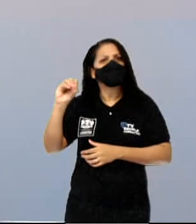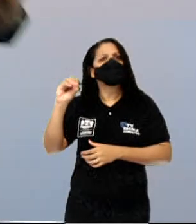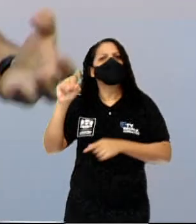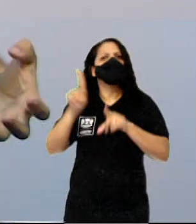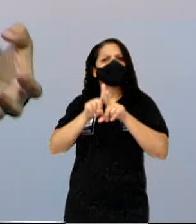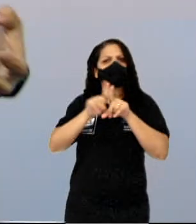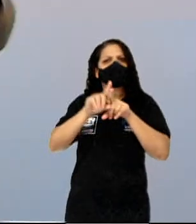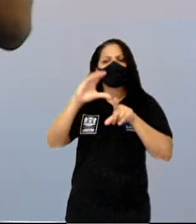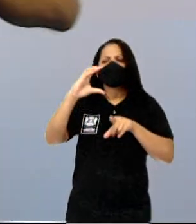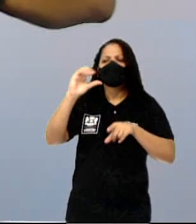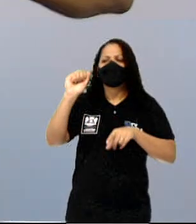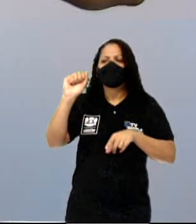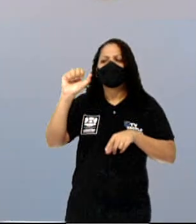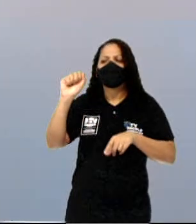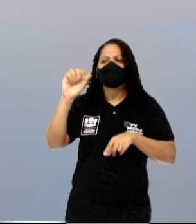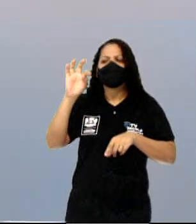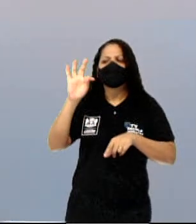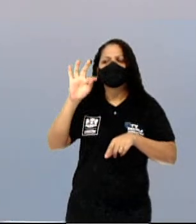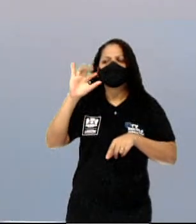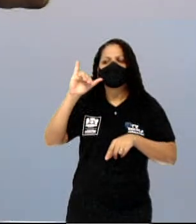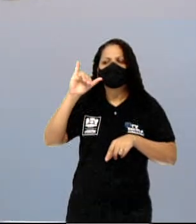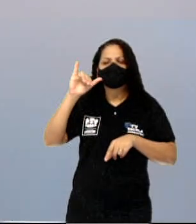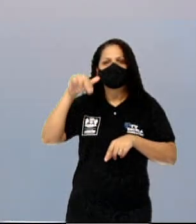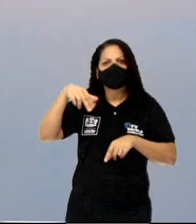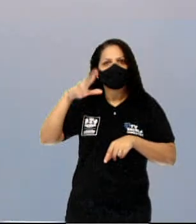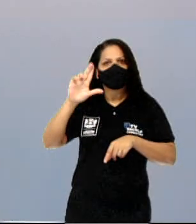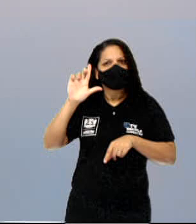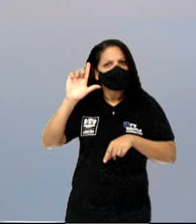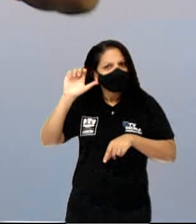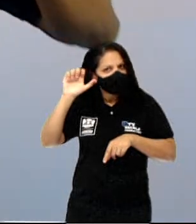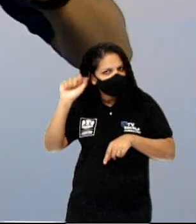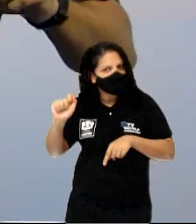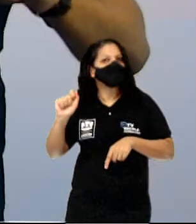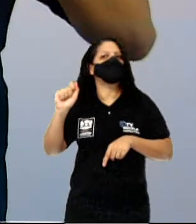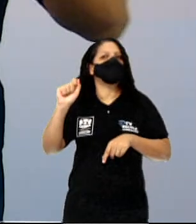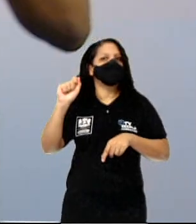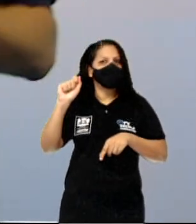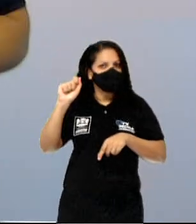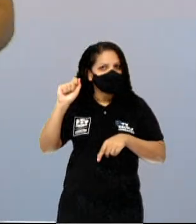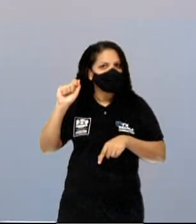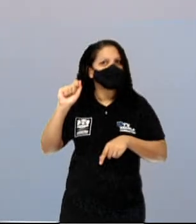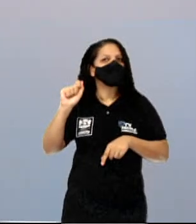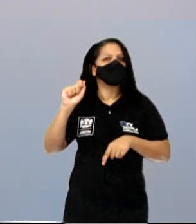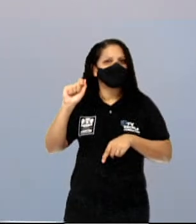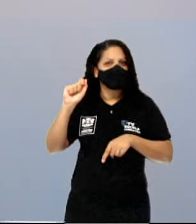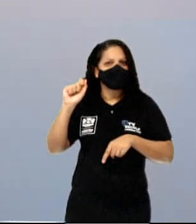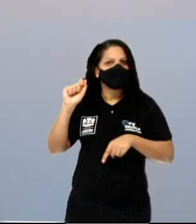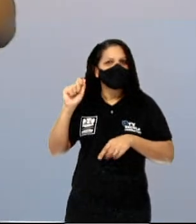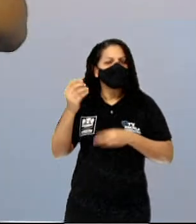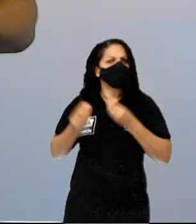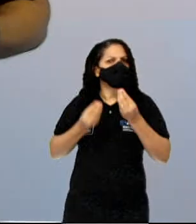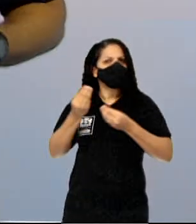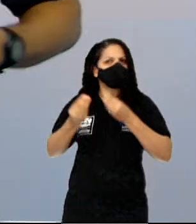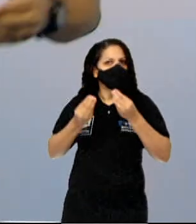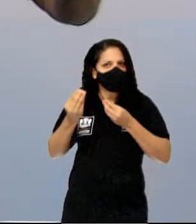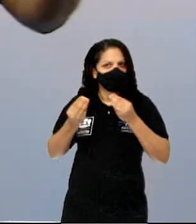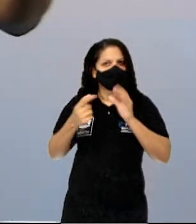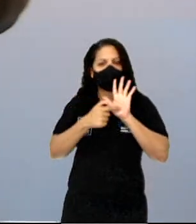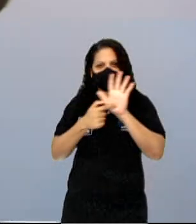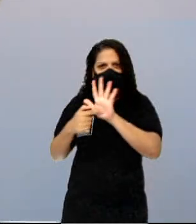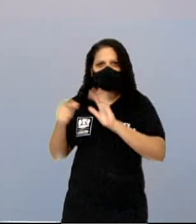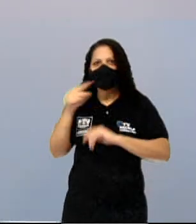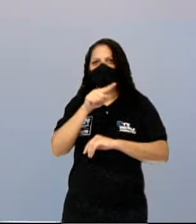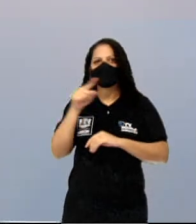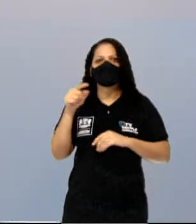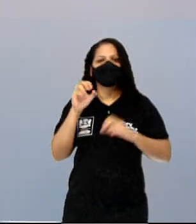essa palavra? Ela vai revelar muito, mas muito sobre esses dois domínios morfoclimáticos. E aí